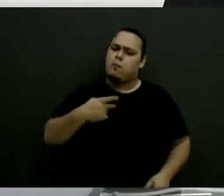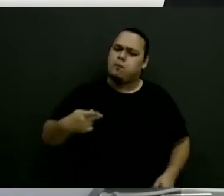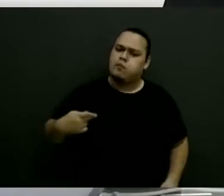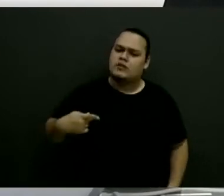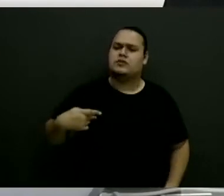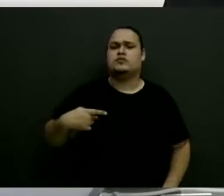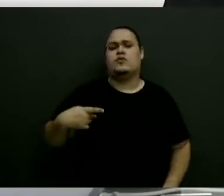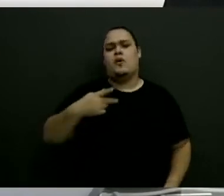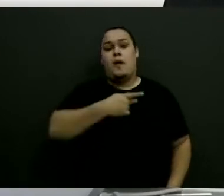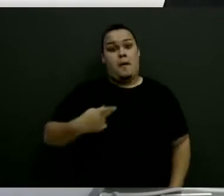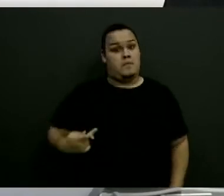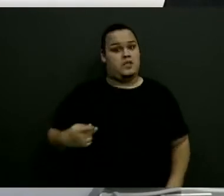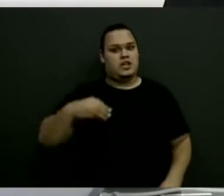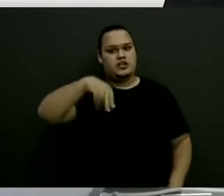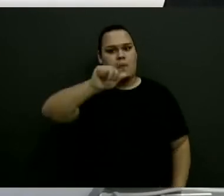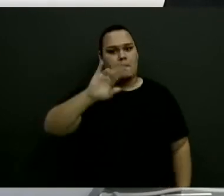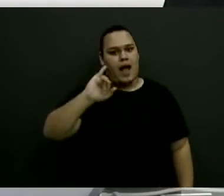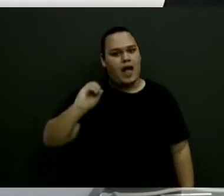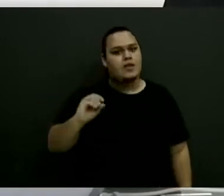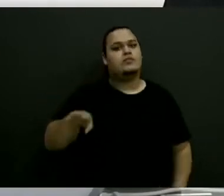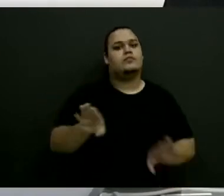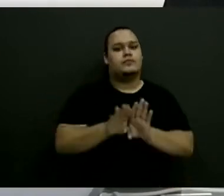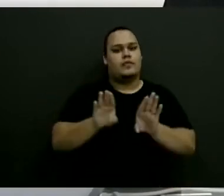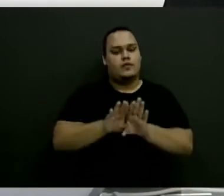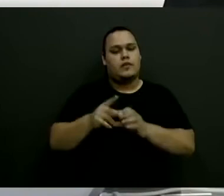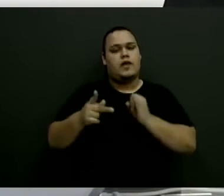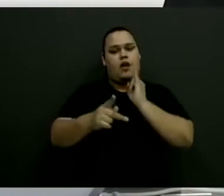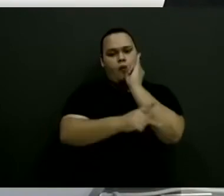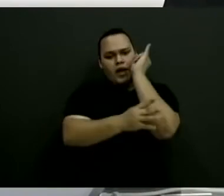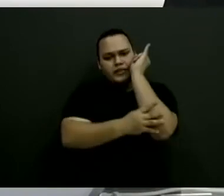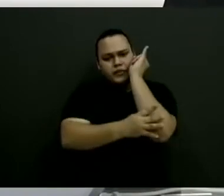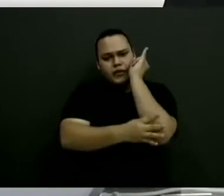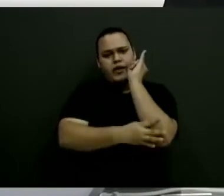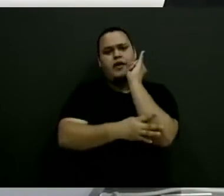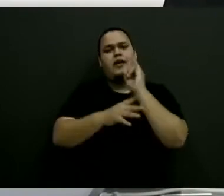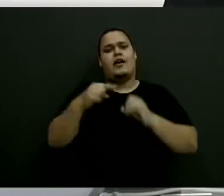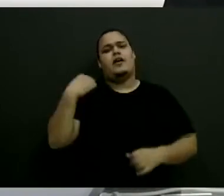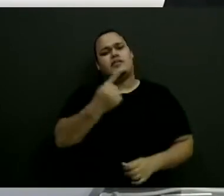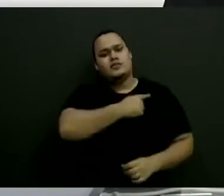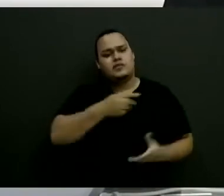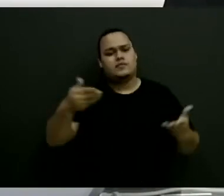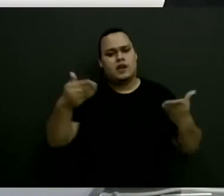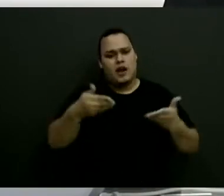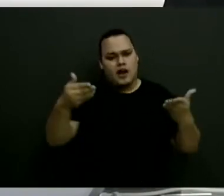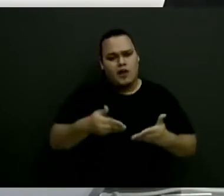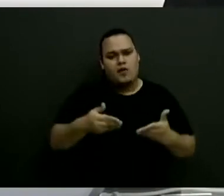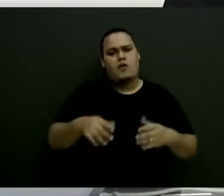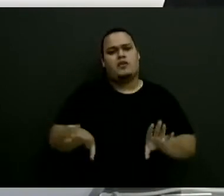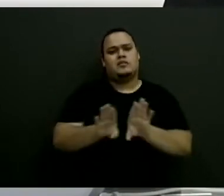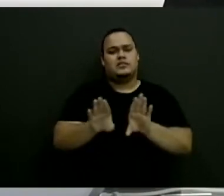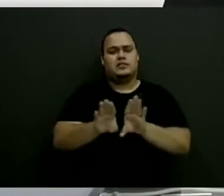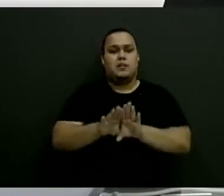pastora Bianca, em nome do nosso presidente do estado de São Paulo, pastor Antônio Stefan, e sua esposa, pastora